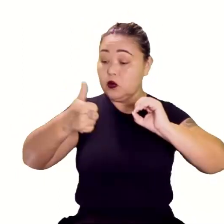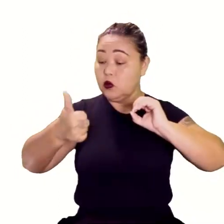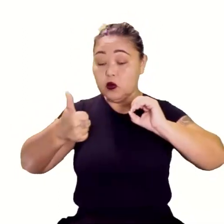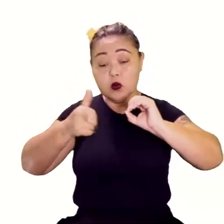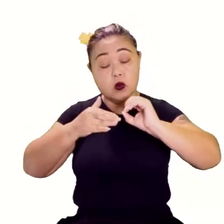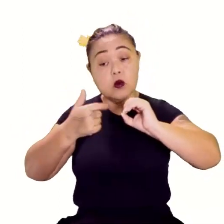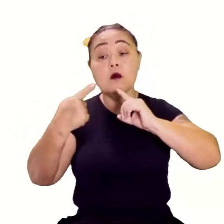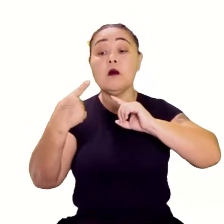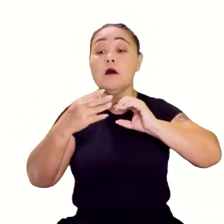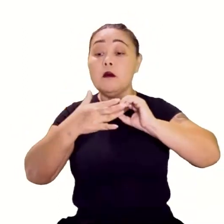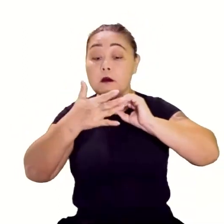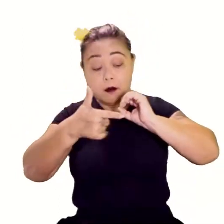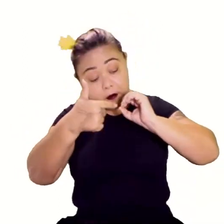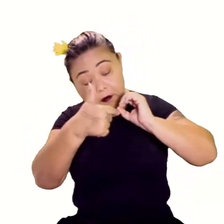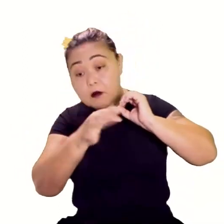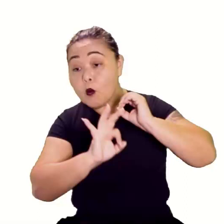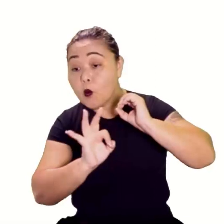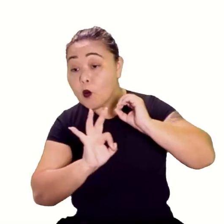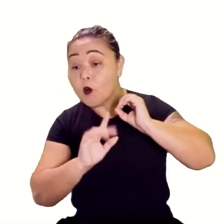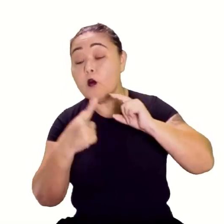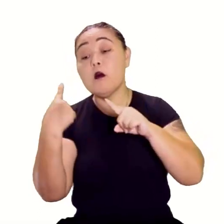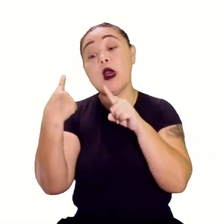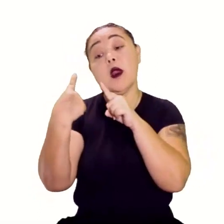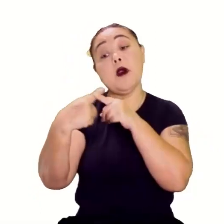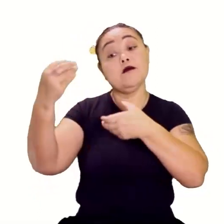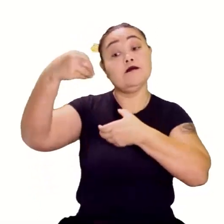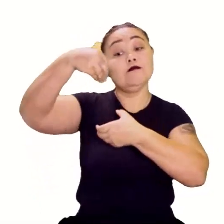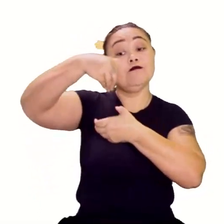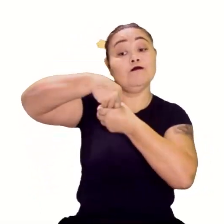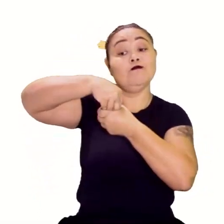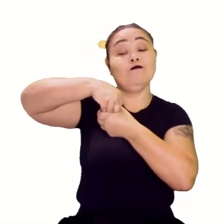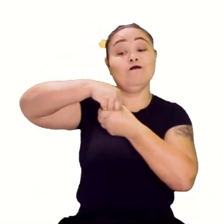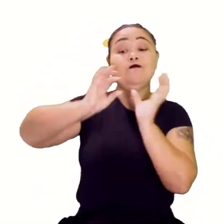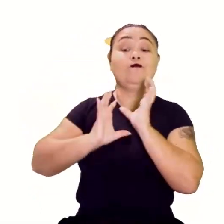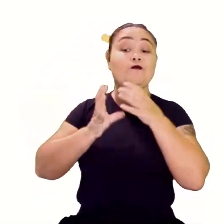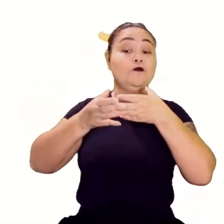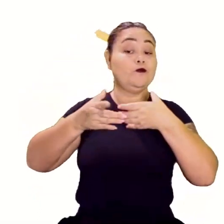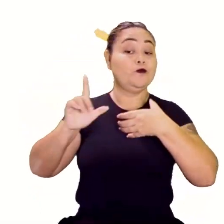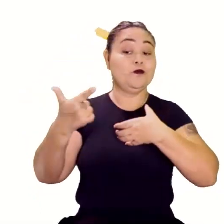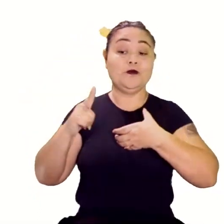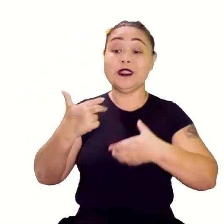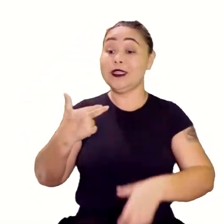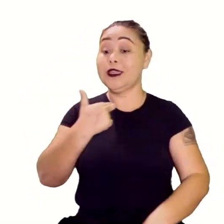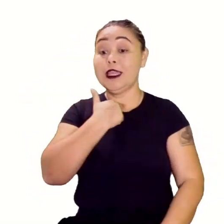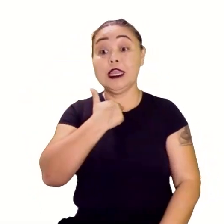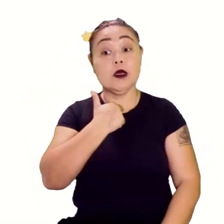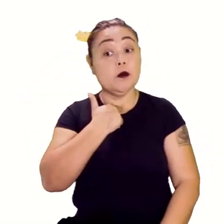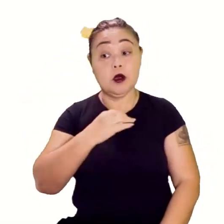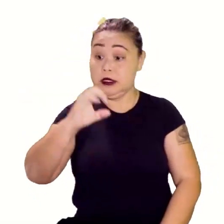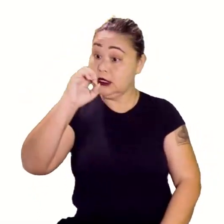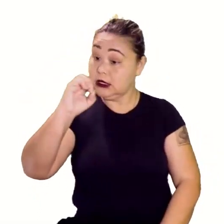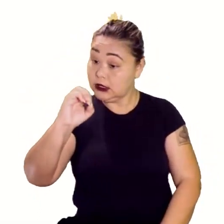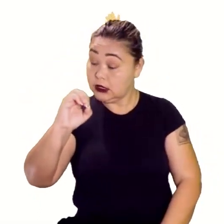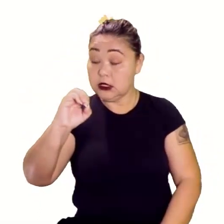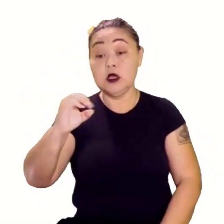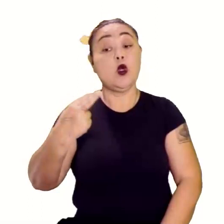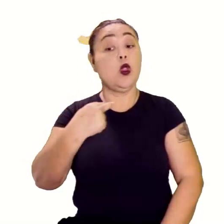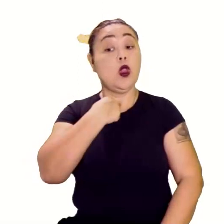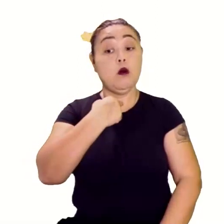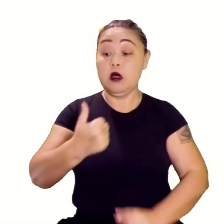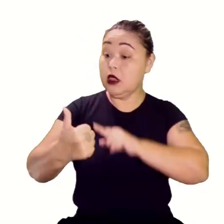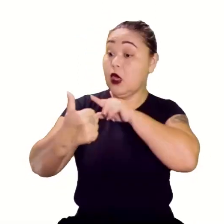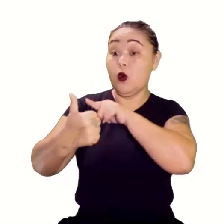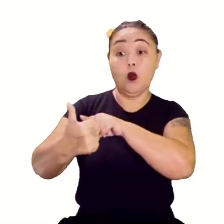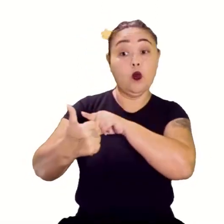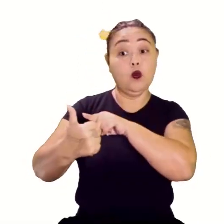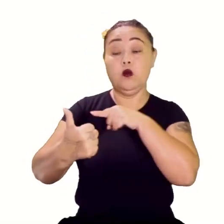aberta no 1 por quê? Porque eles não pertencem ao nosso conjunto. Não pode ser 0 e não pode ser